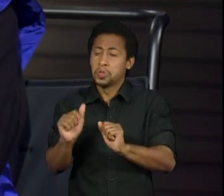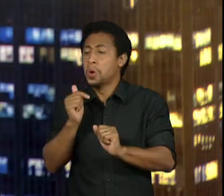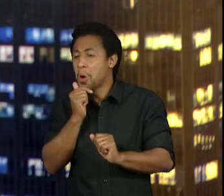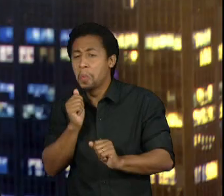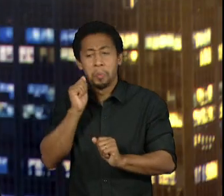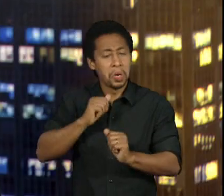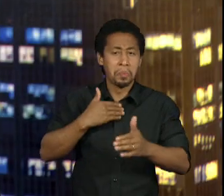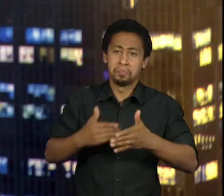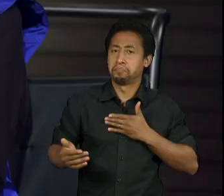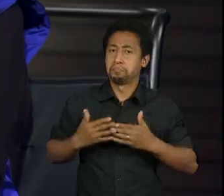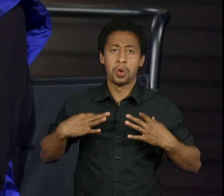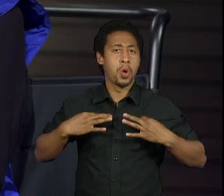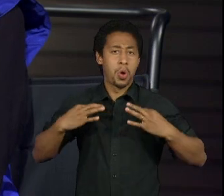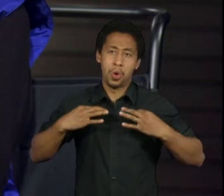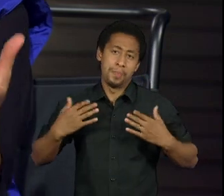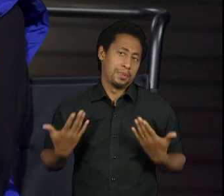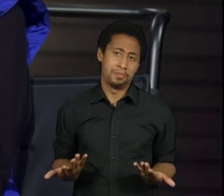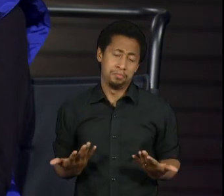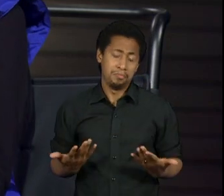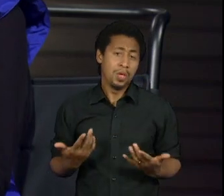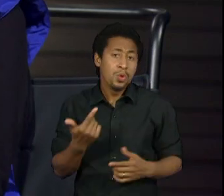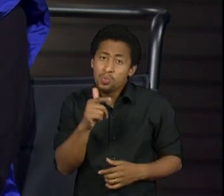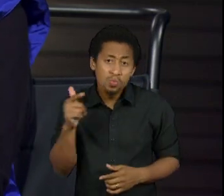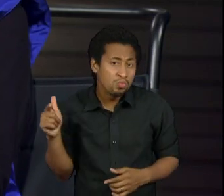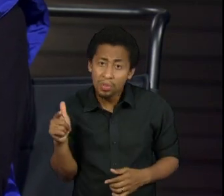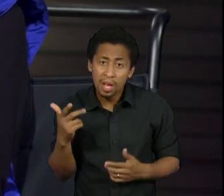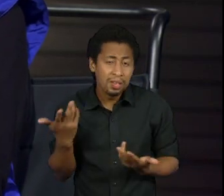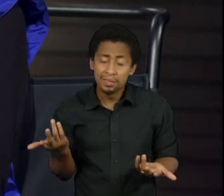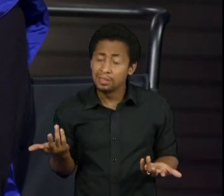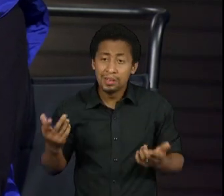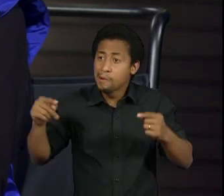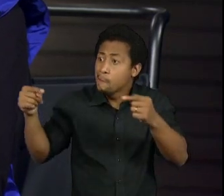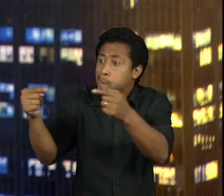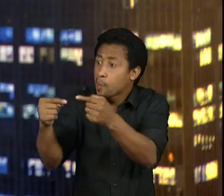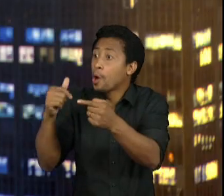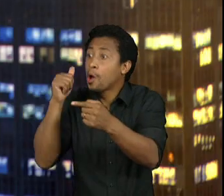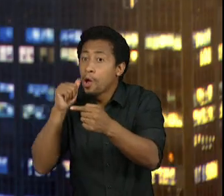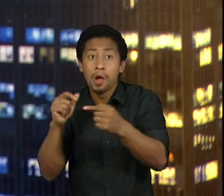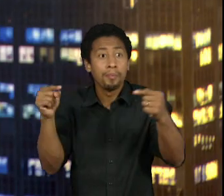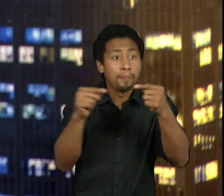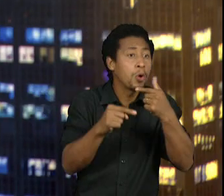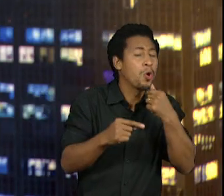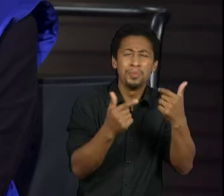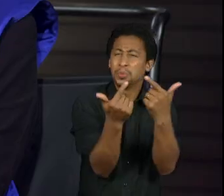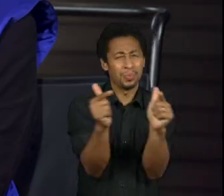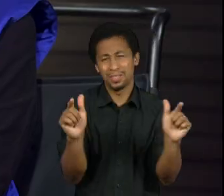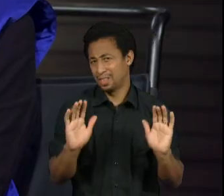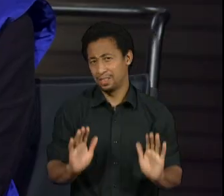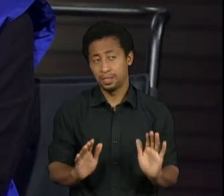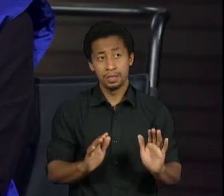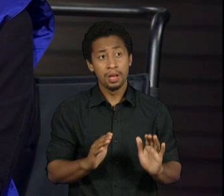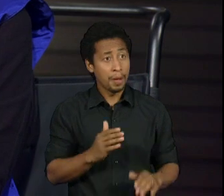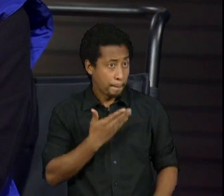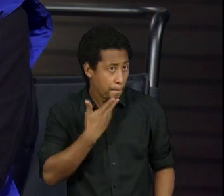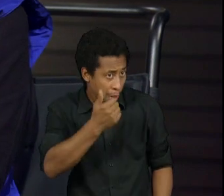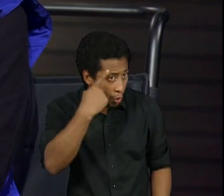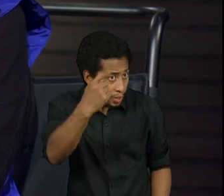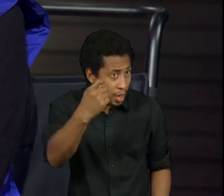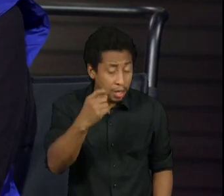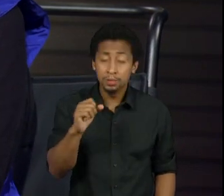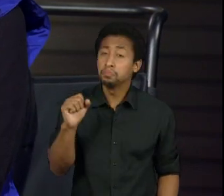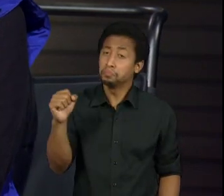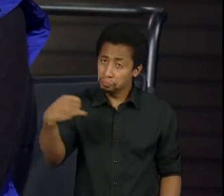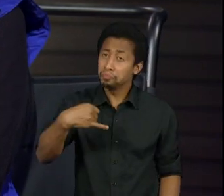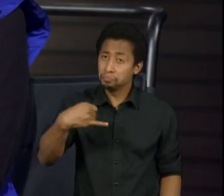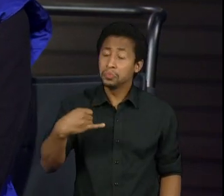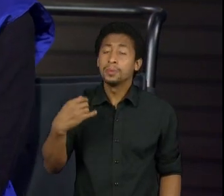programa, né? A roupa não tem gênero, e não tem mesmo, é tudo convenção. Essa ideia é a melhor ideia? Eu acho que sim, porque mesmo culturalmente você